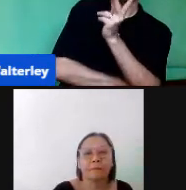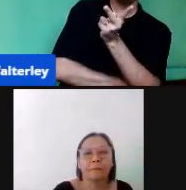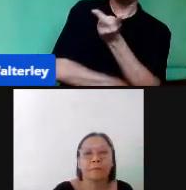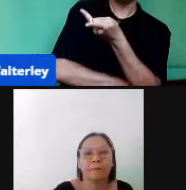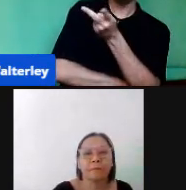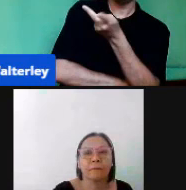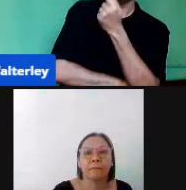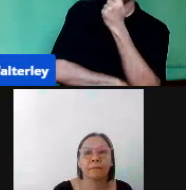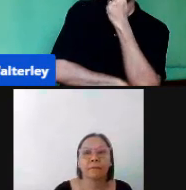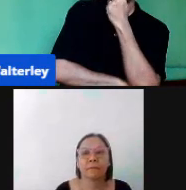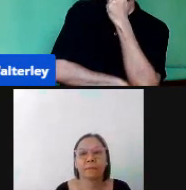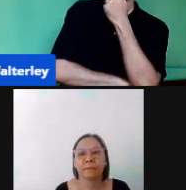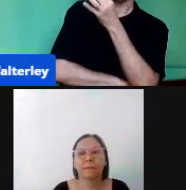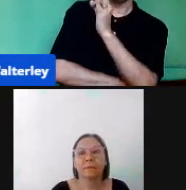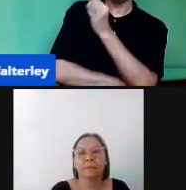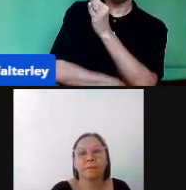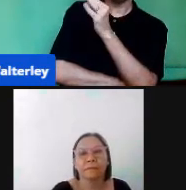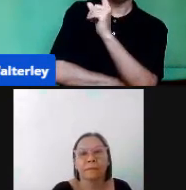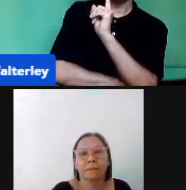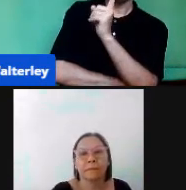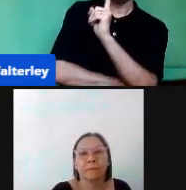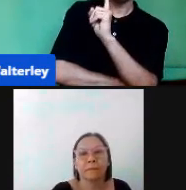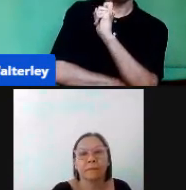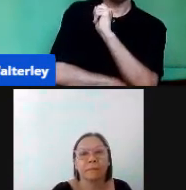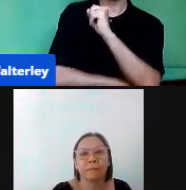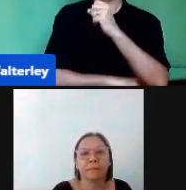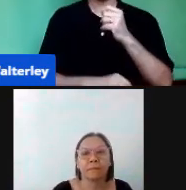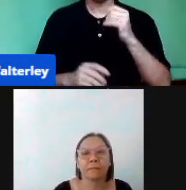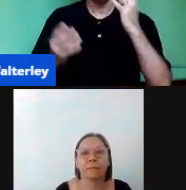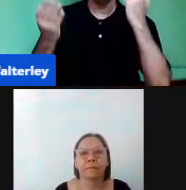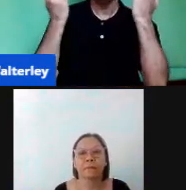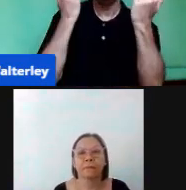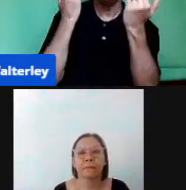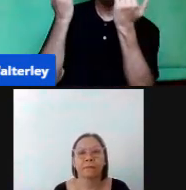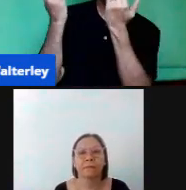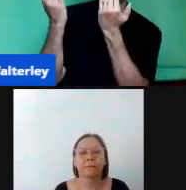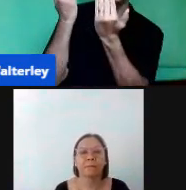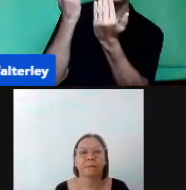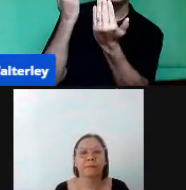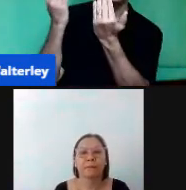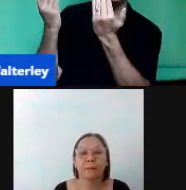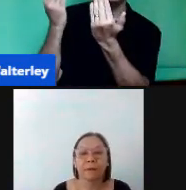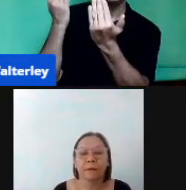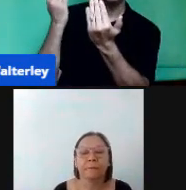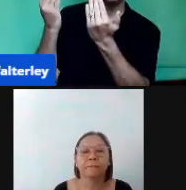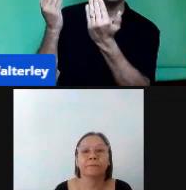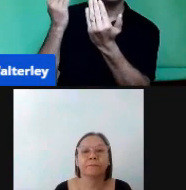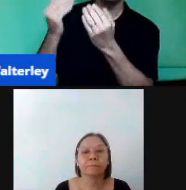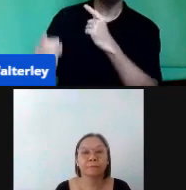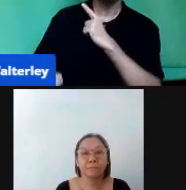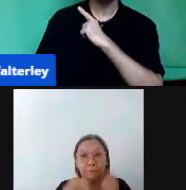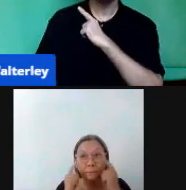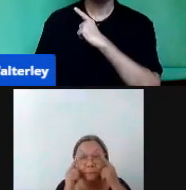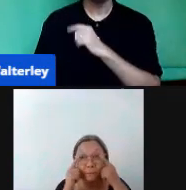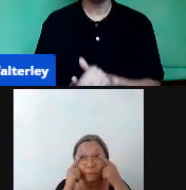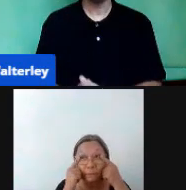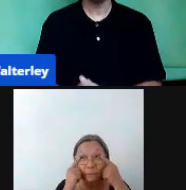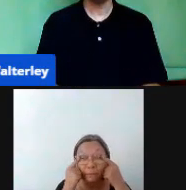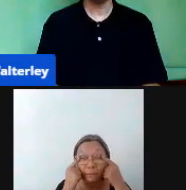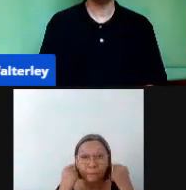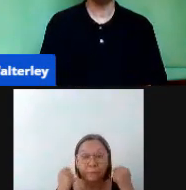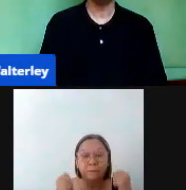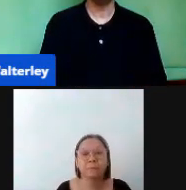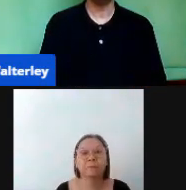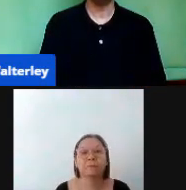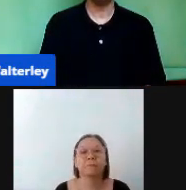de todos os códigos e signos sociais e as instituições secundárias, instituições primárias,